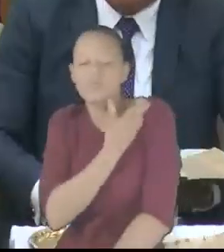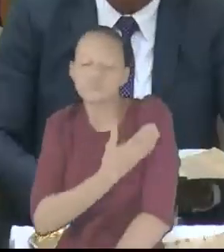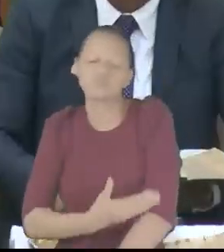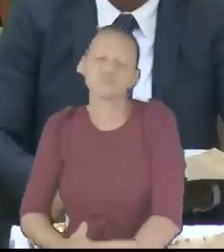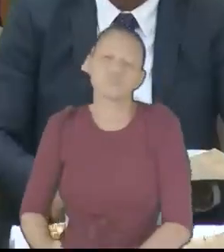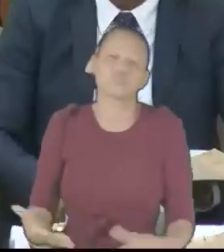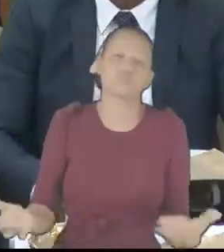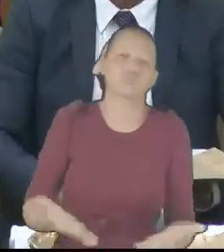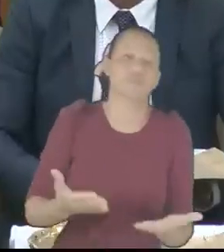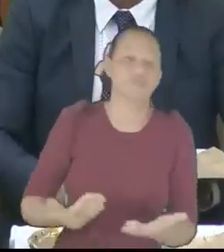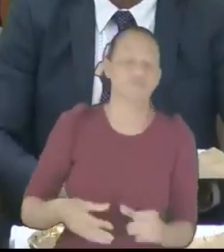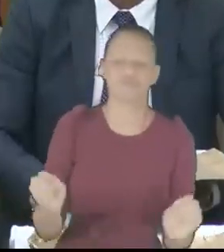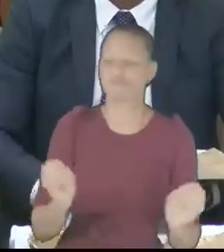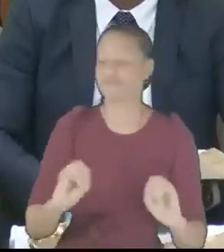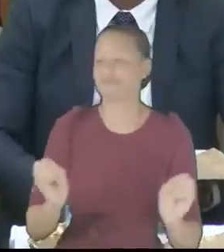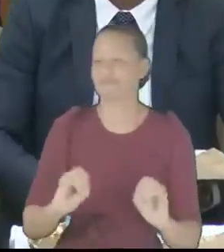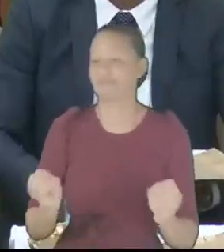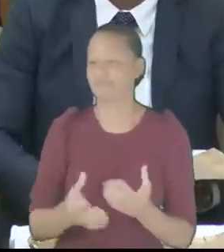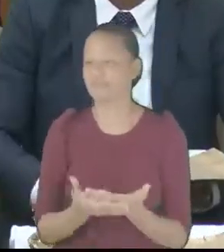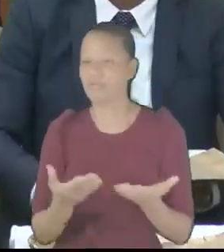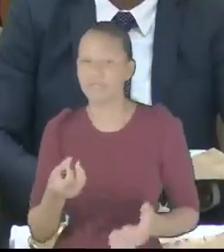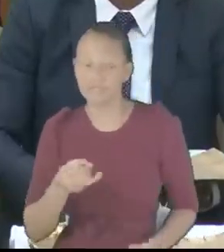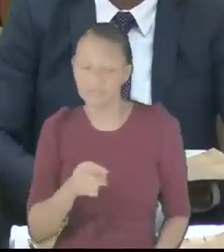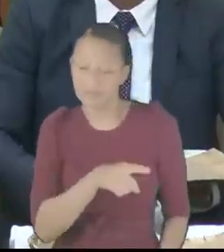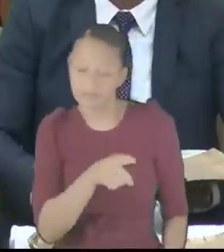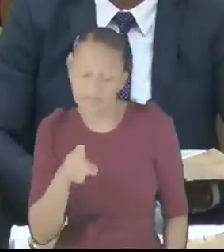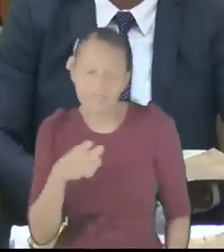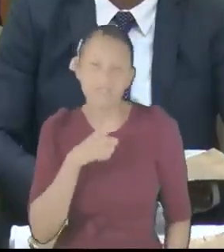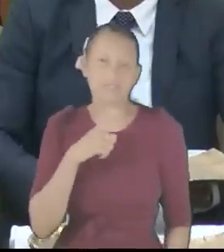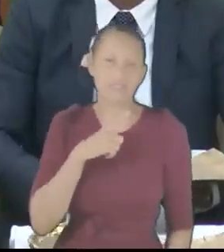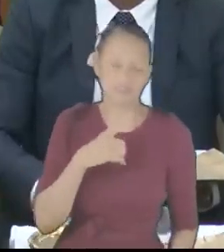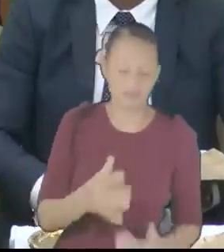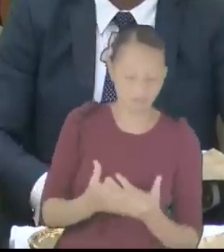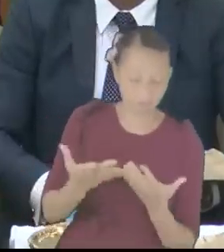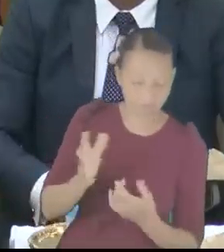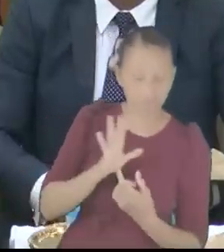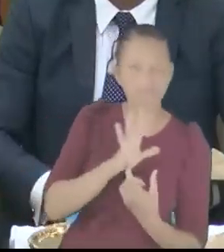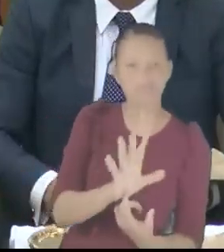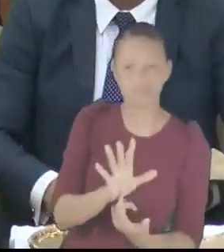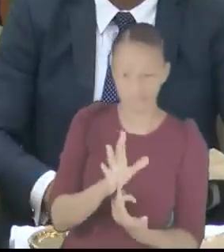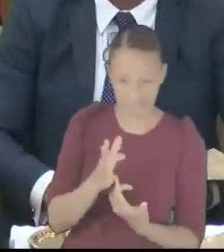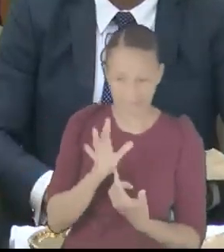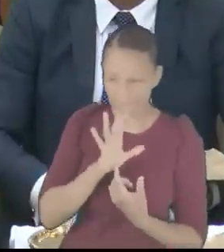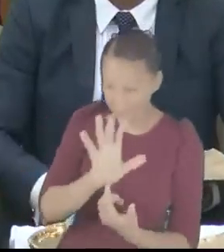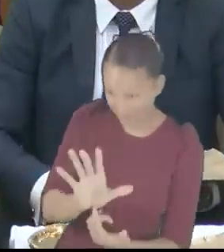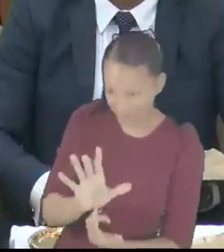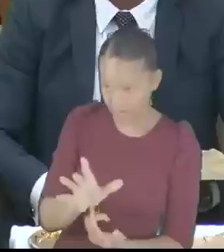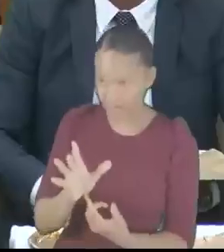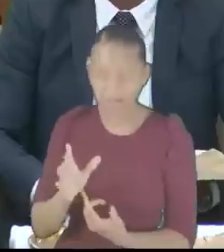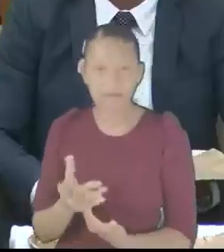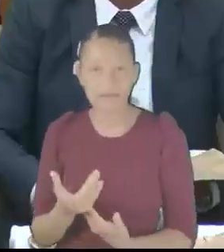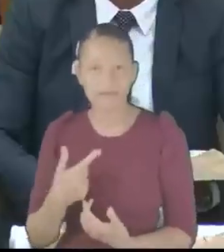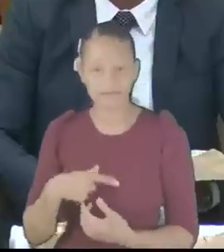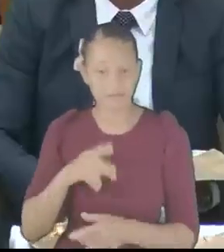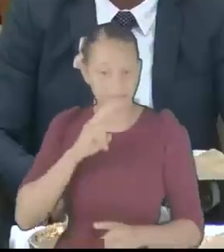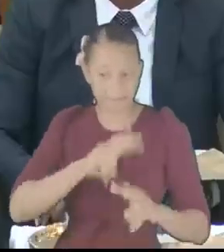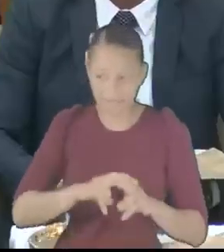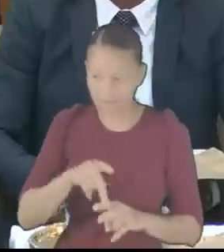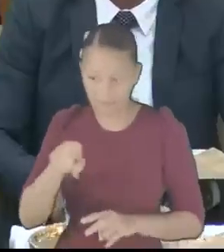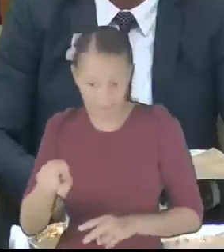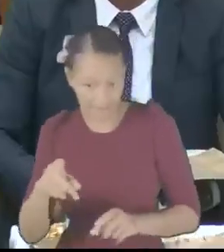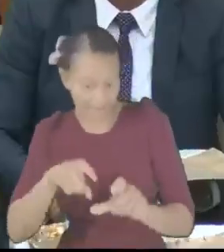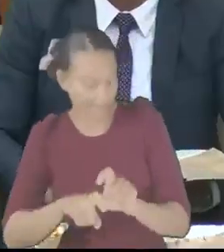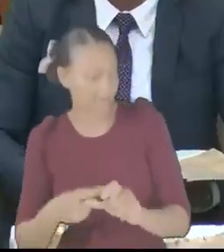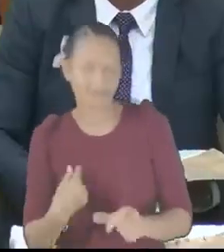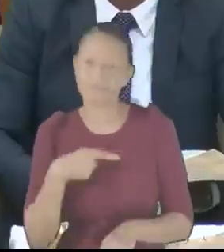Hoje a gente não tem mais esse costume. Hoje, se você pegar a dívida de alguém e apresentar, quem vai preso não é o devedor. Quem vai preso É você,